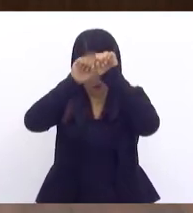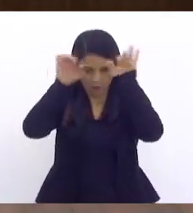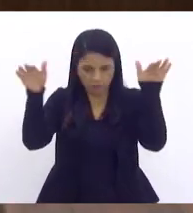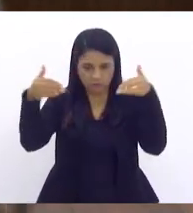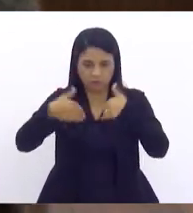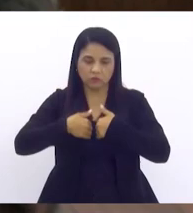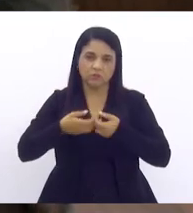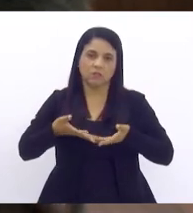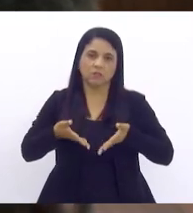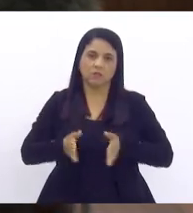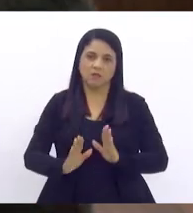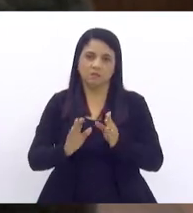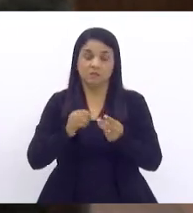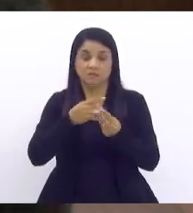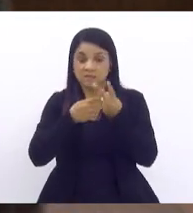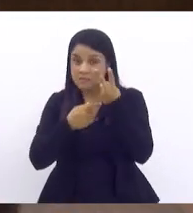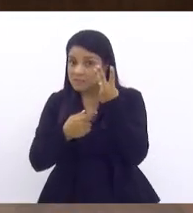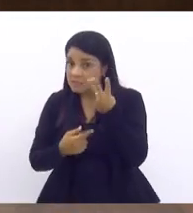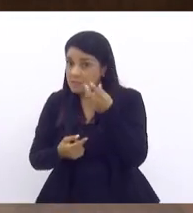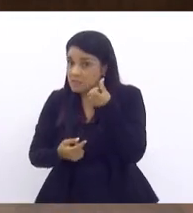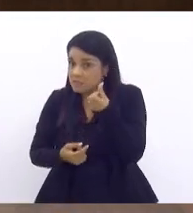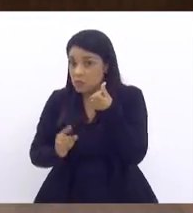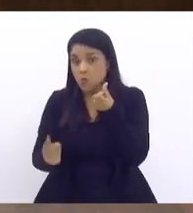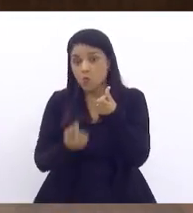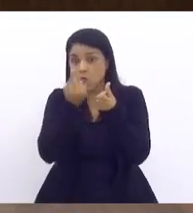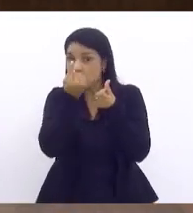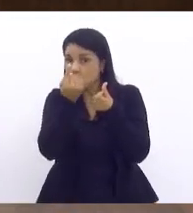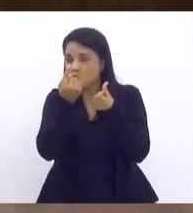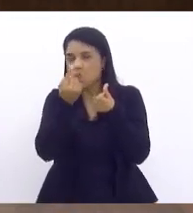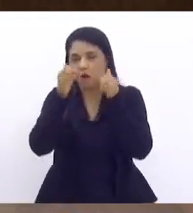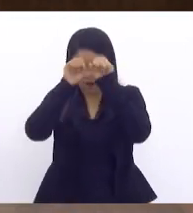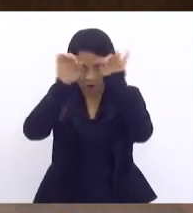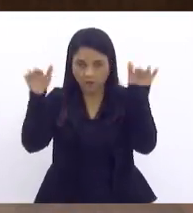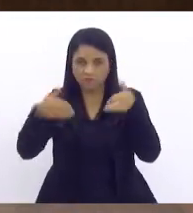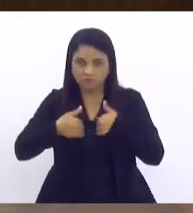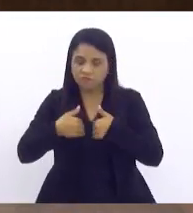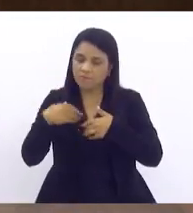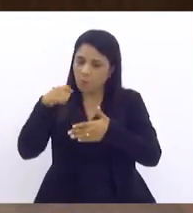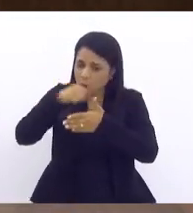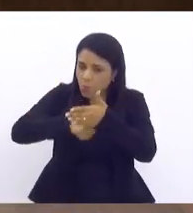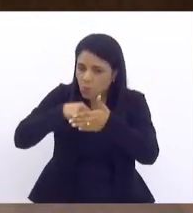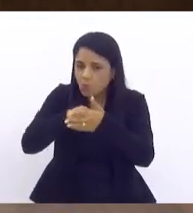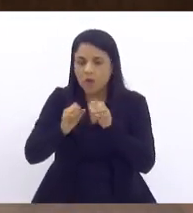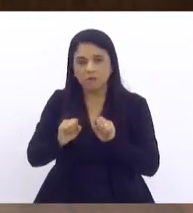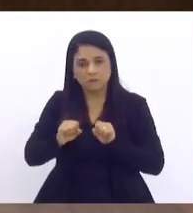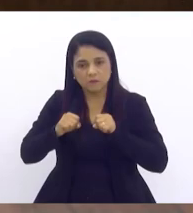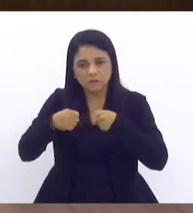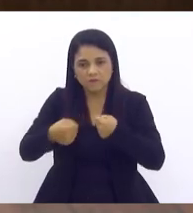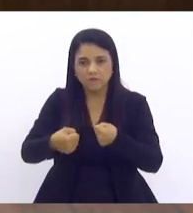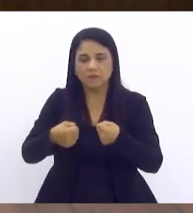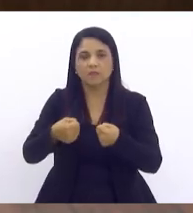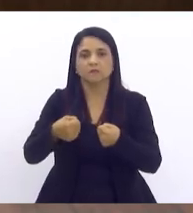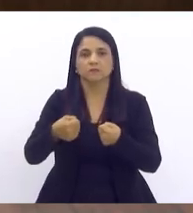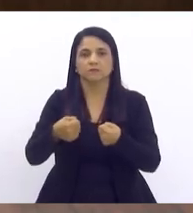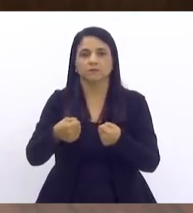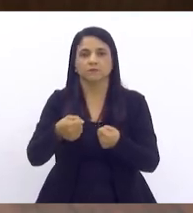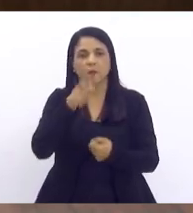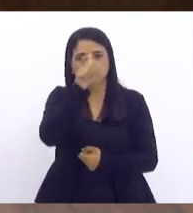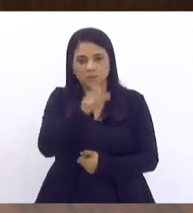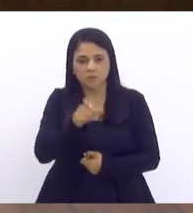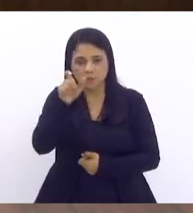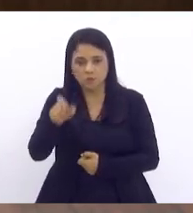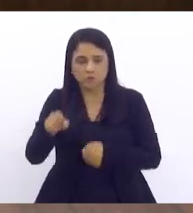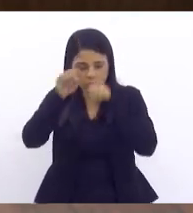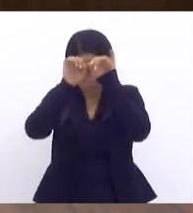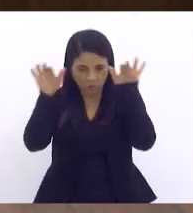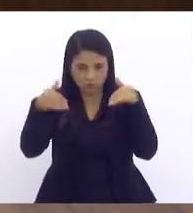não é somente da Frente Parlamentar em defesa das pessoas com autismo, mas é a luta que eu tenho certeza de cada